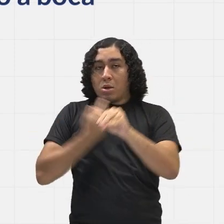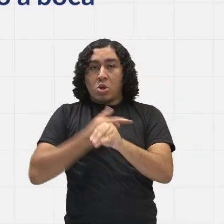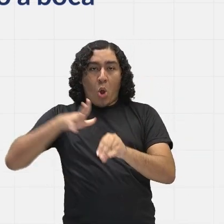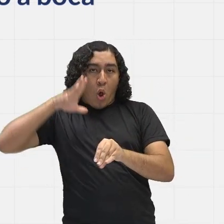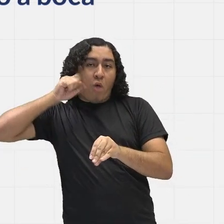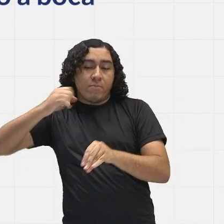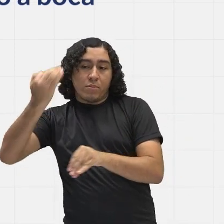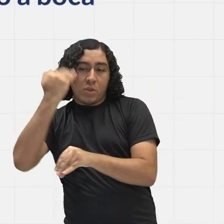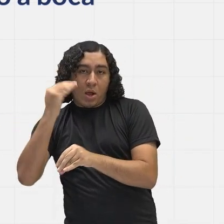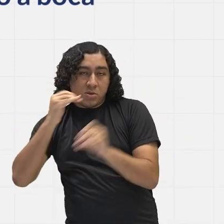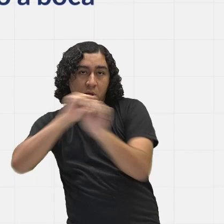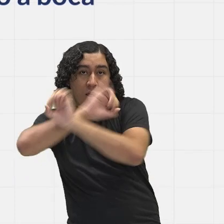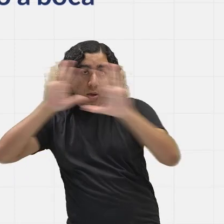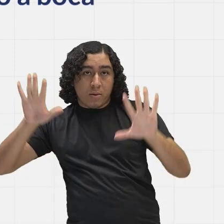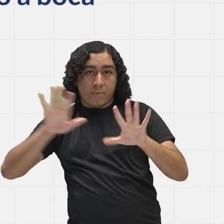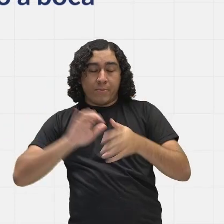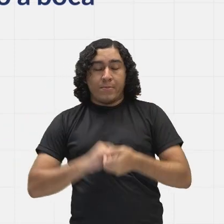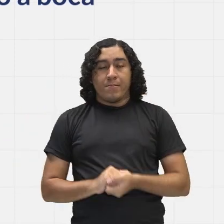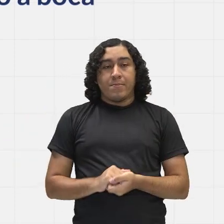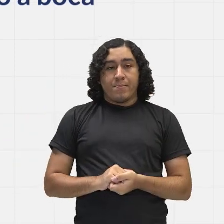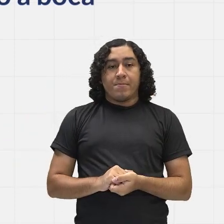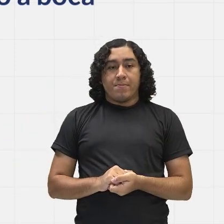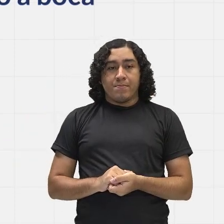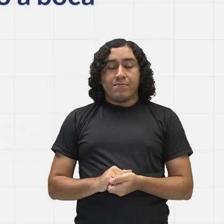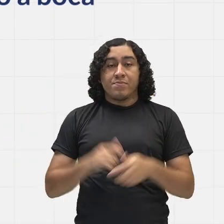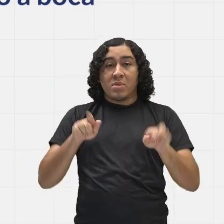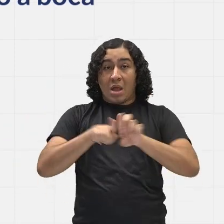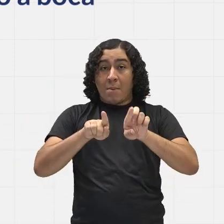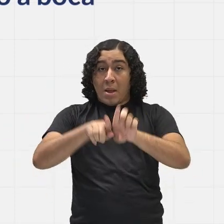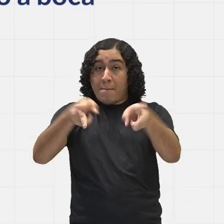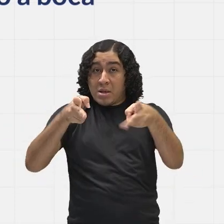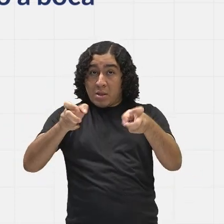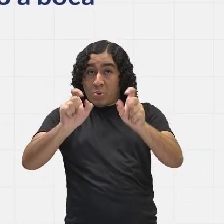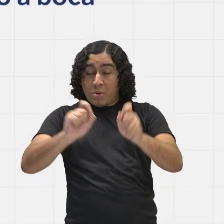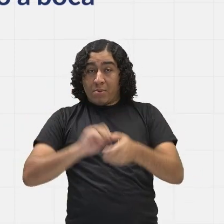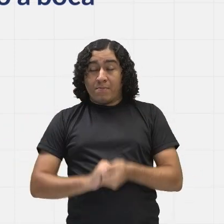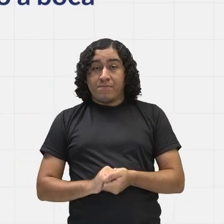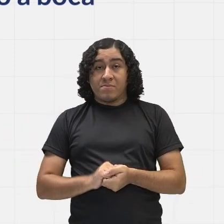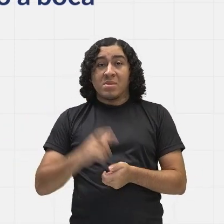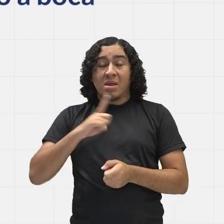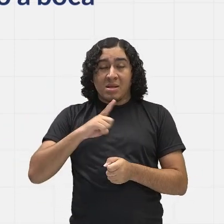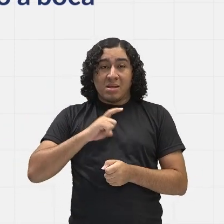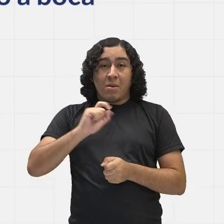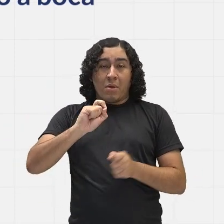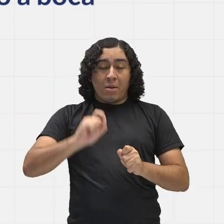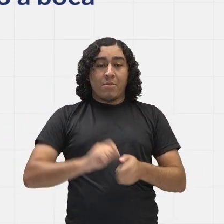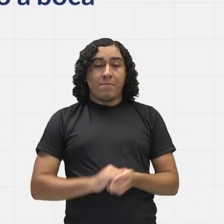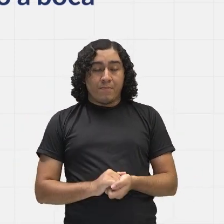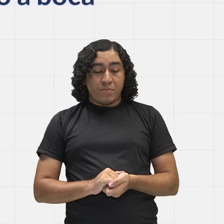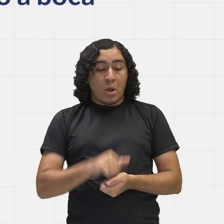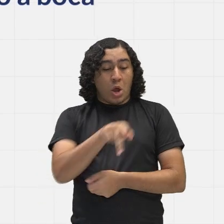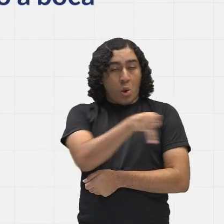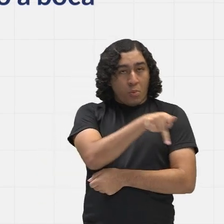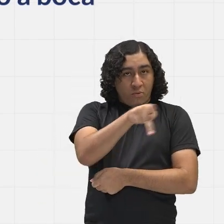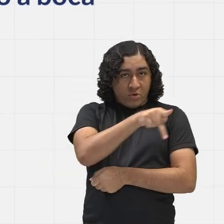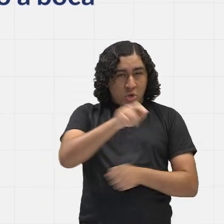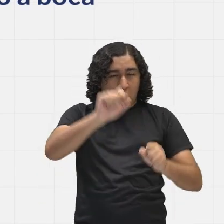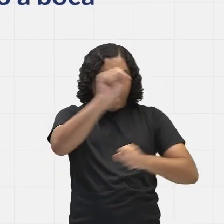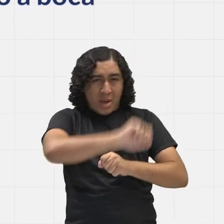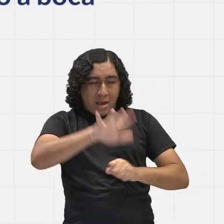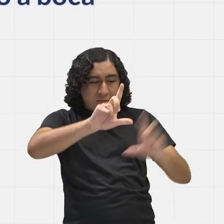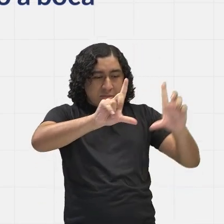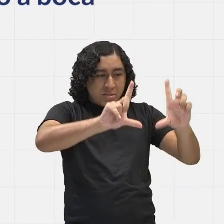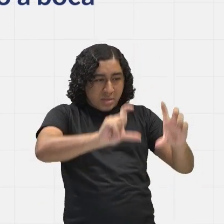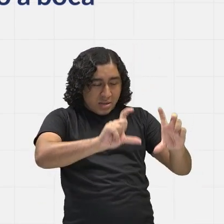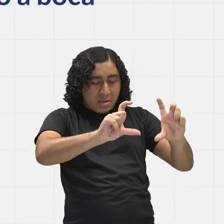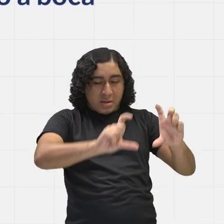E nessa imagem superior aí, a gente vê que está uma interatividade lado a lado, tanto o professor quanto a